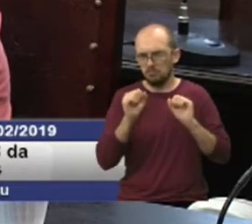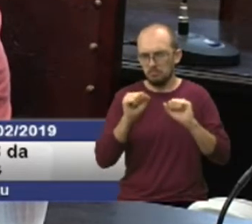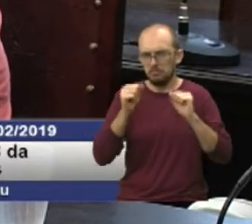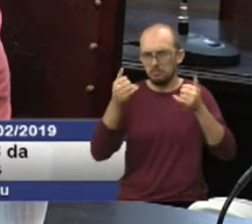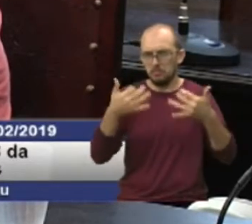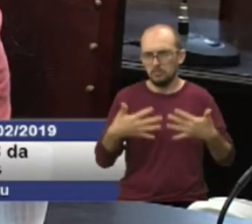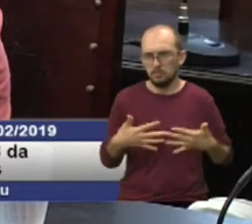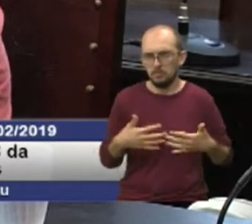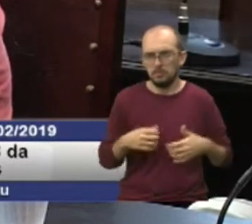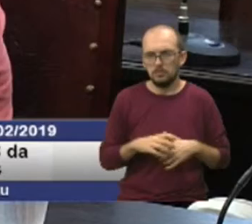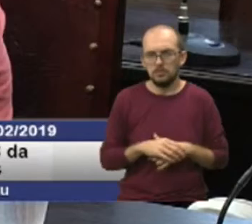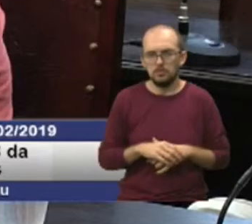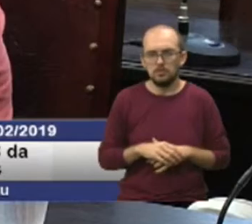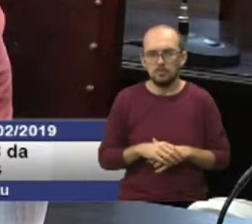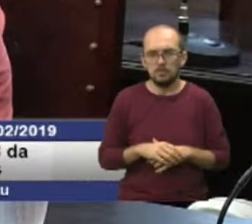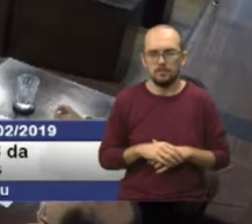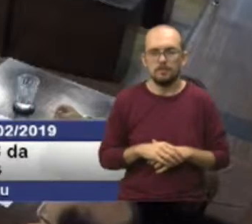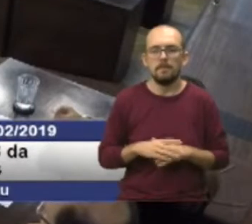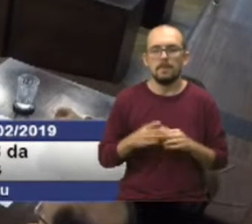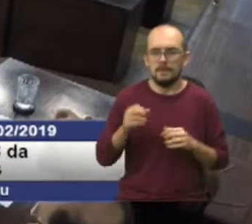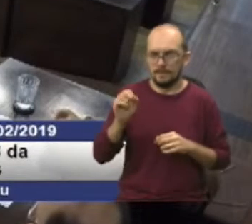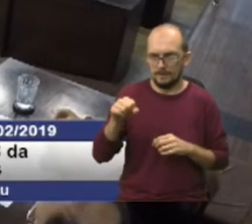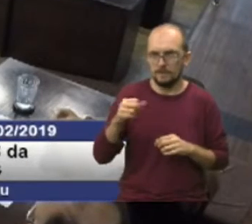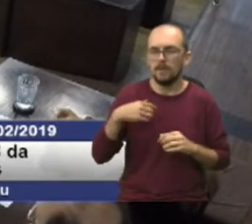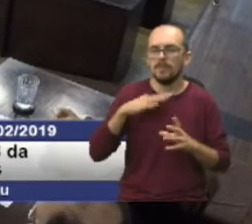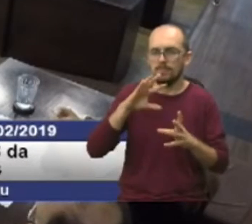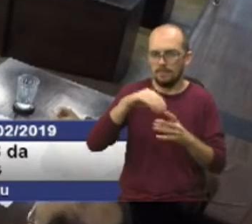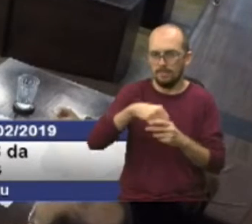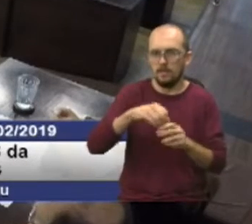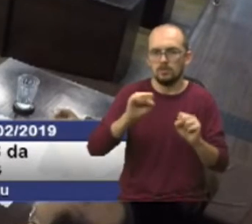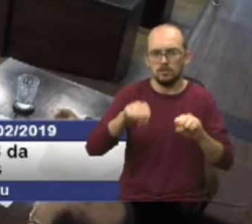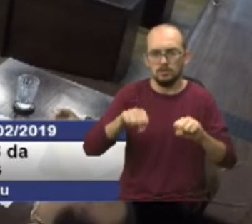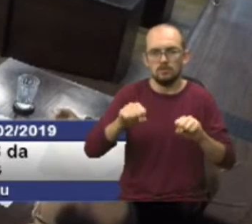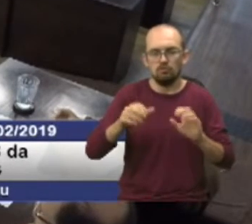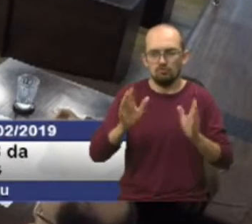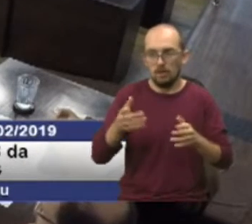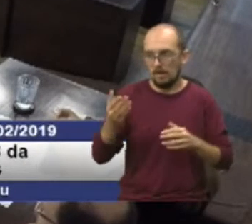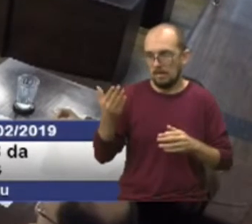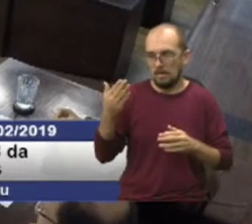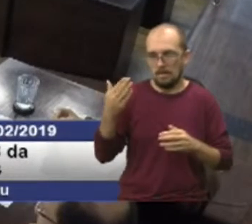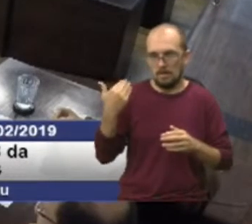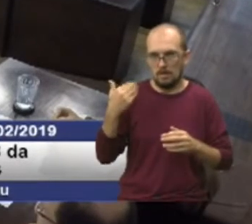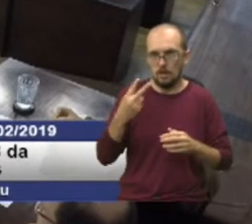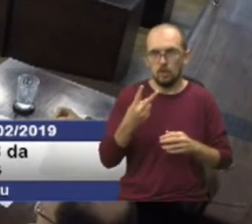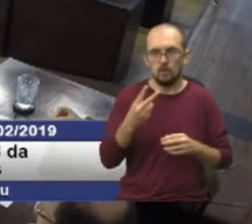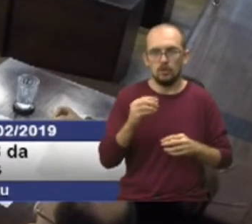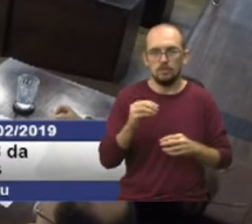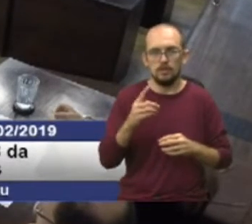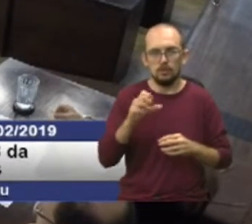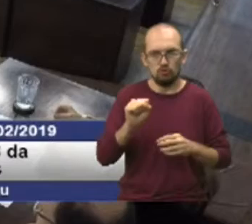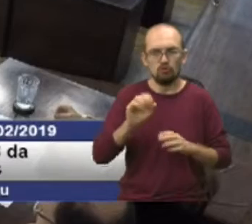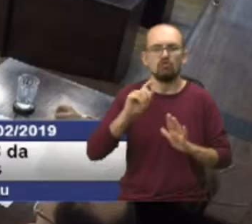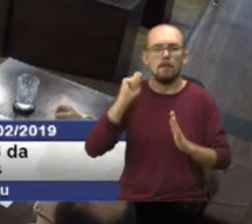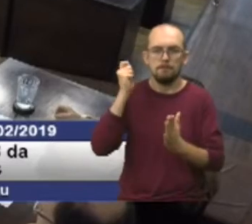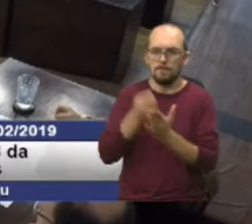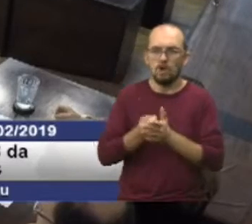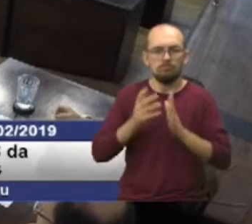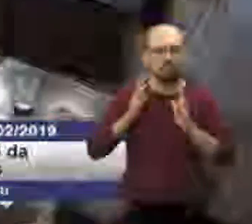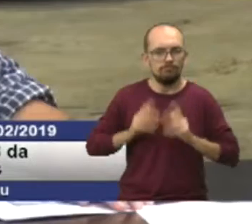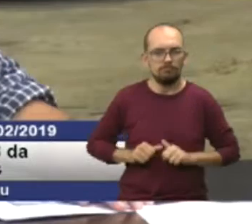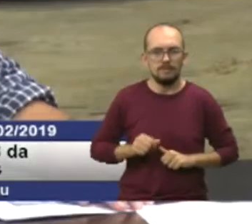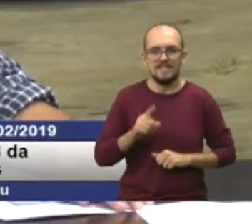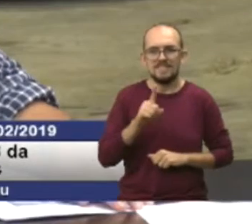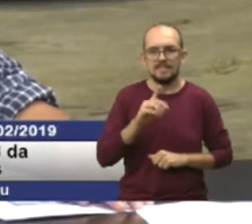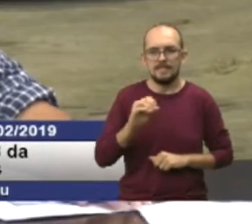Sim, sim. Estão inclusos. Nós, esse ano de 2018, pagamos 100% dos precatórios previstos para